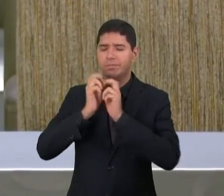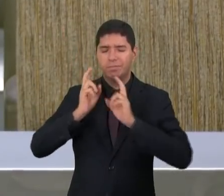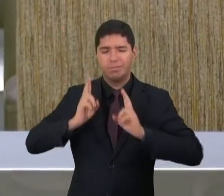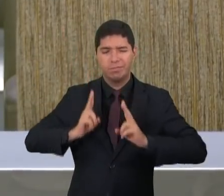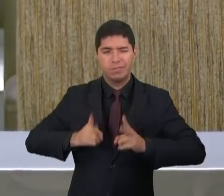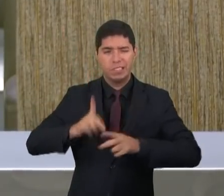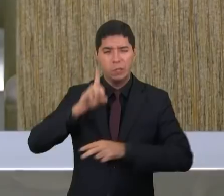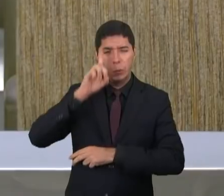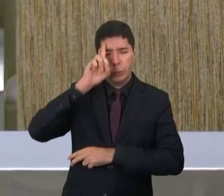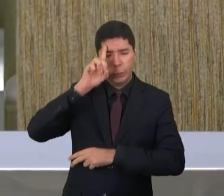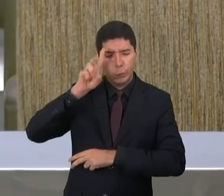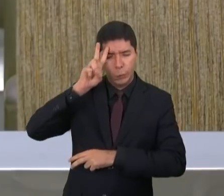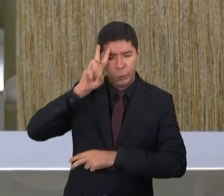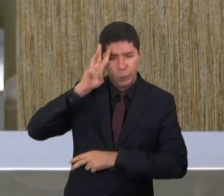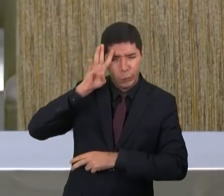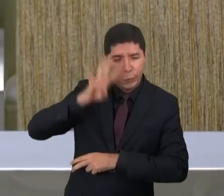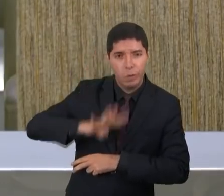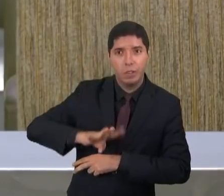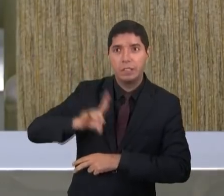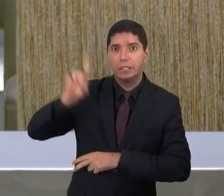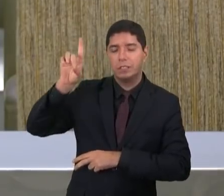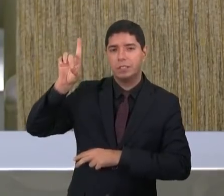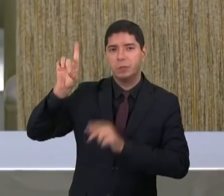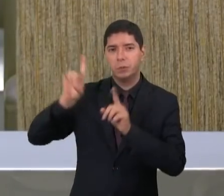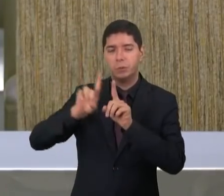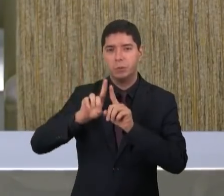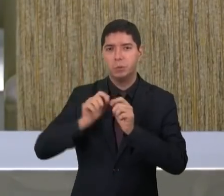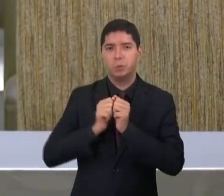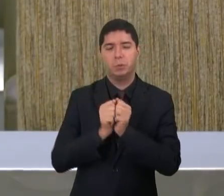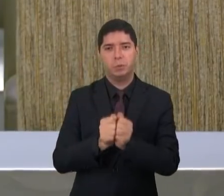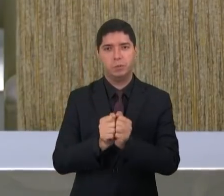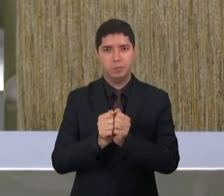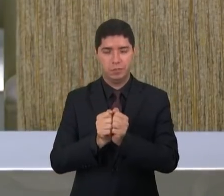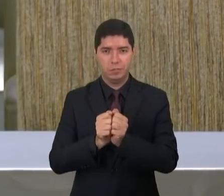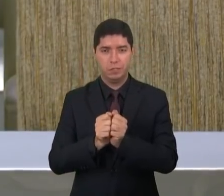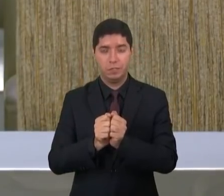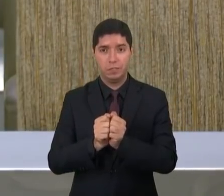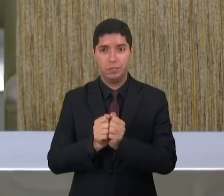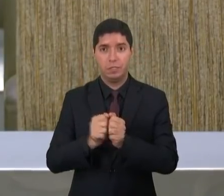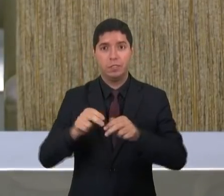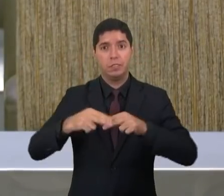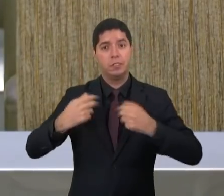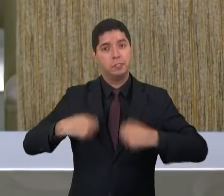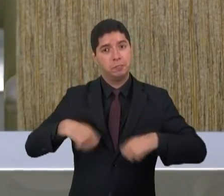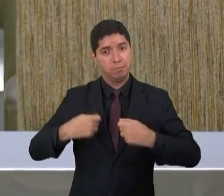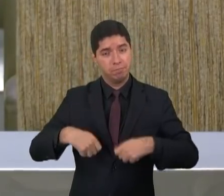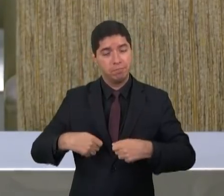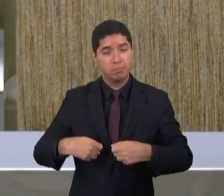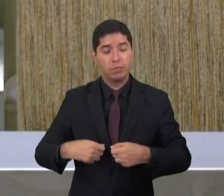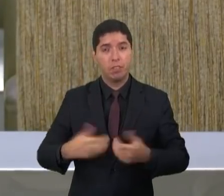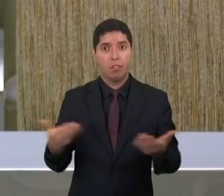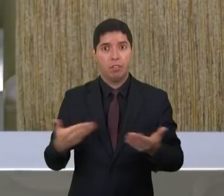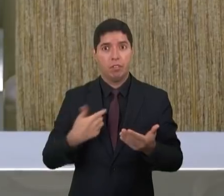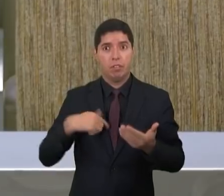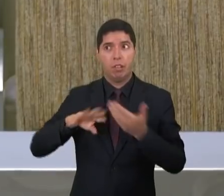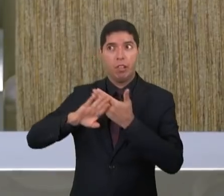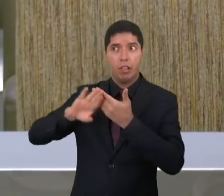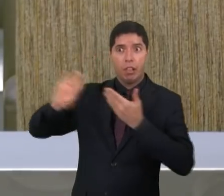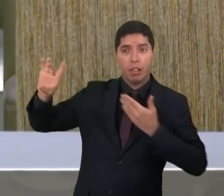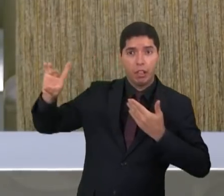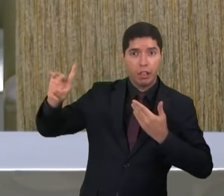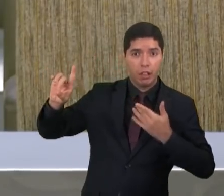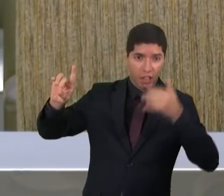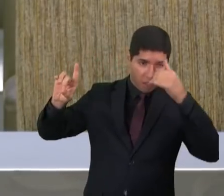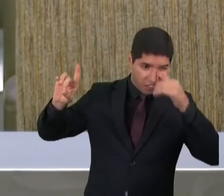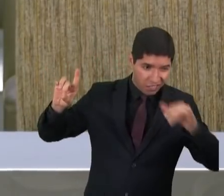não estiver conosco, não teremos qualquer chance de escapar dos perigos, nem dos laços